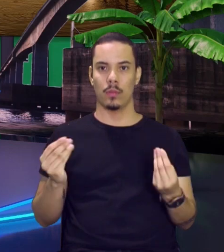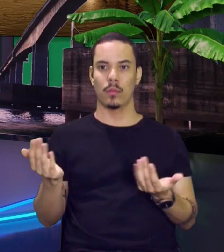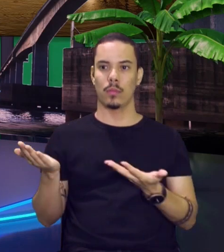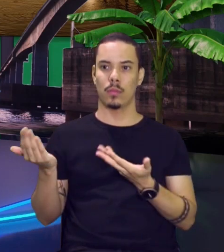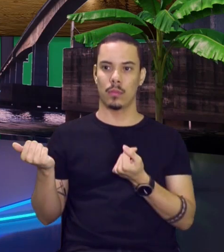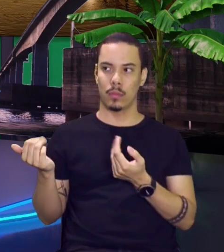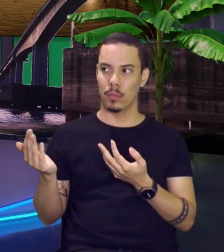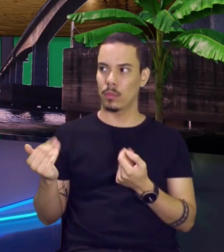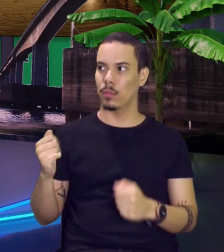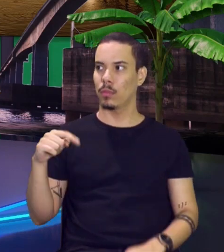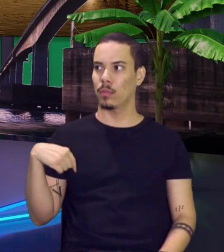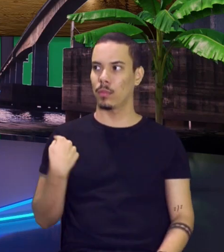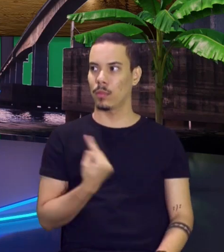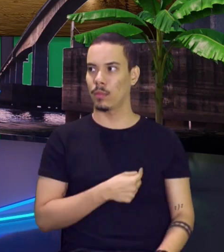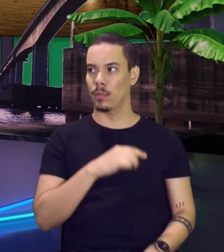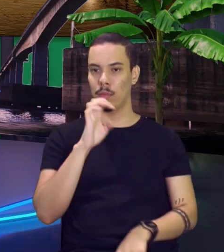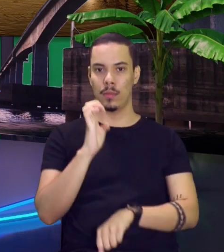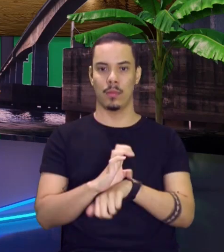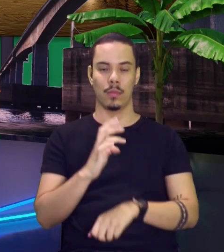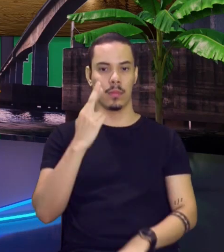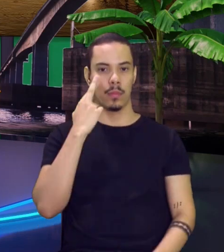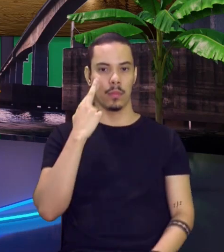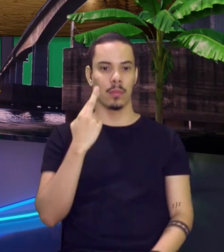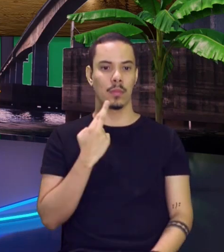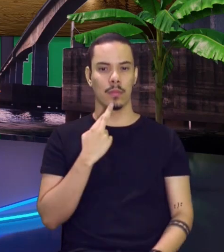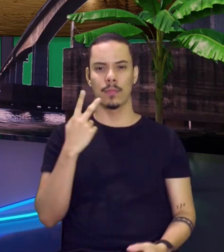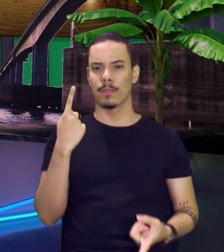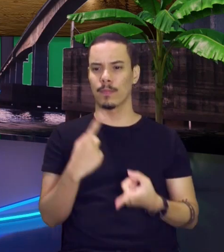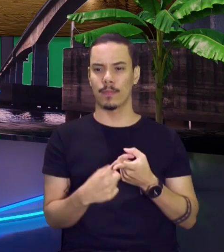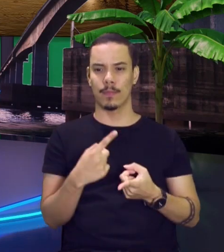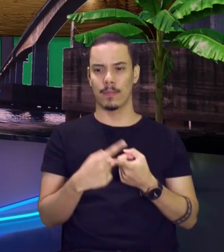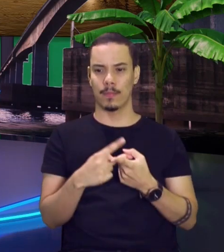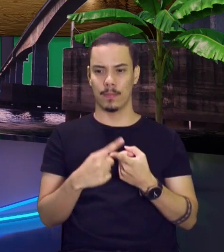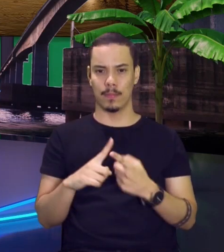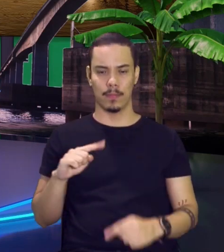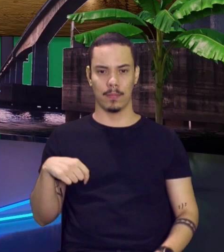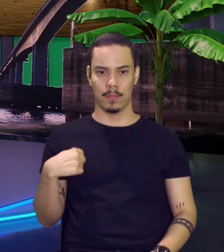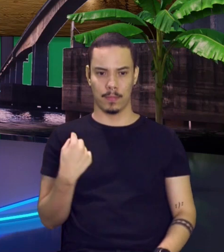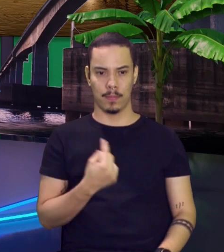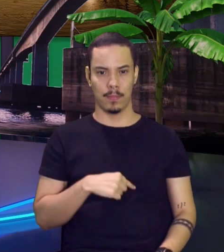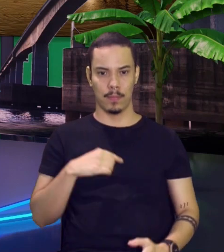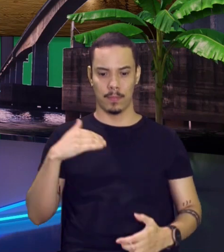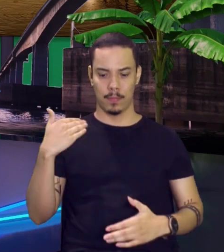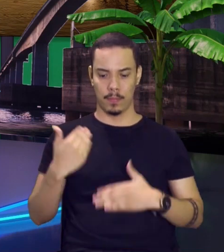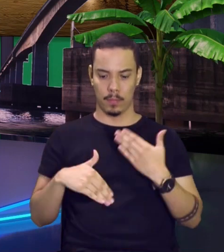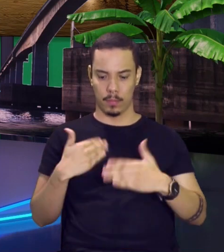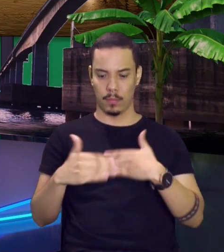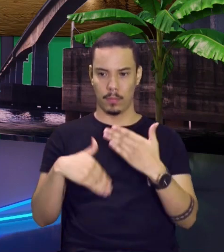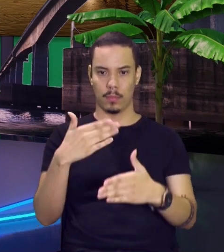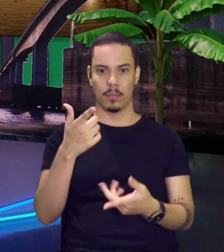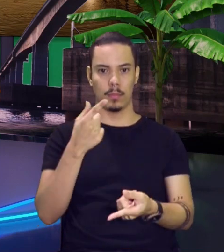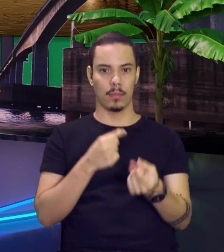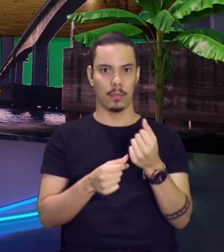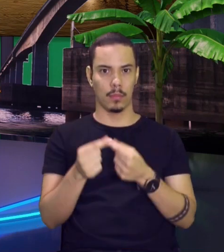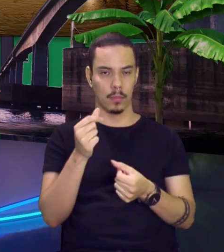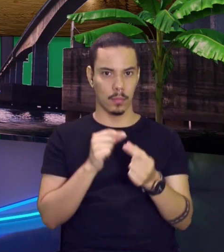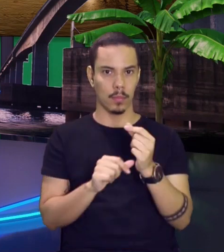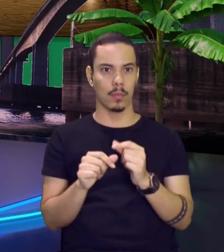jovens do nosso estado de Rondônia. Por quê? O nosso desenvolvimento